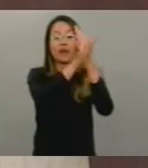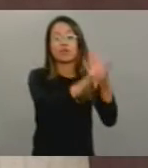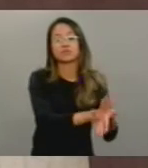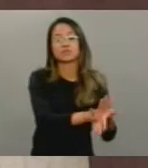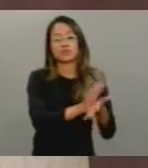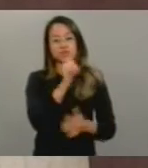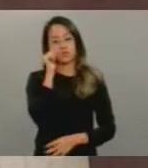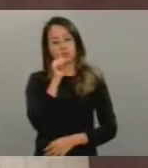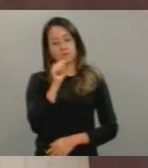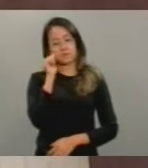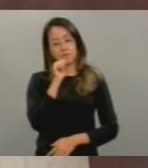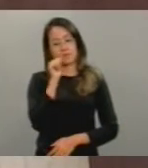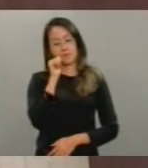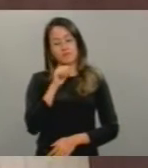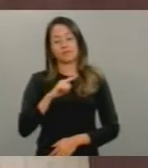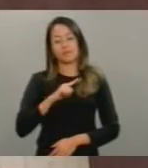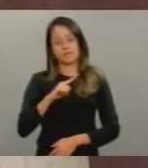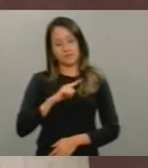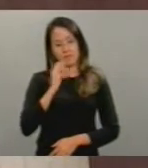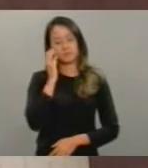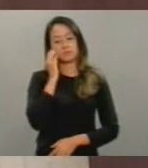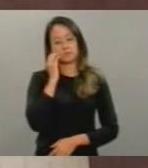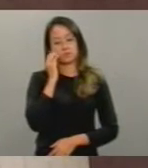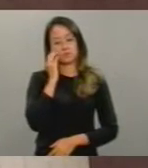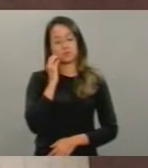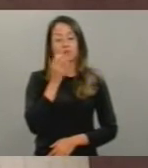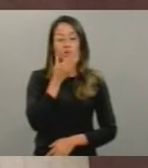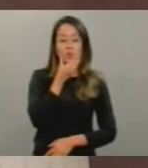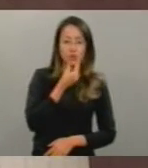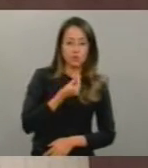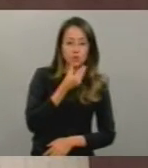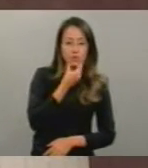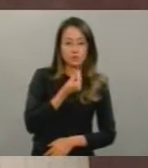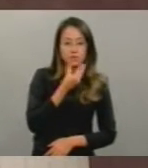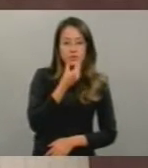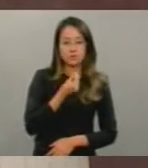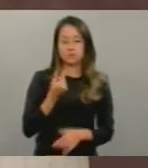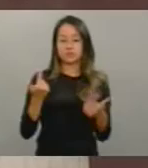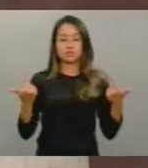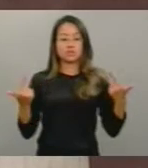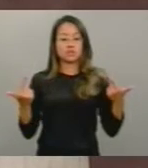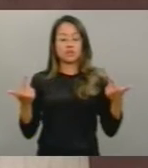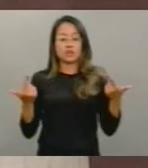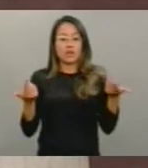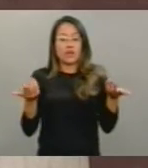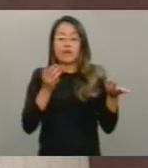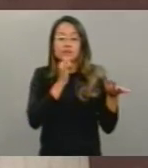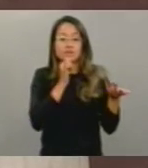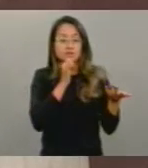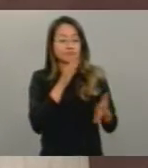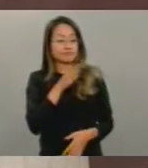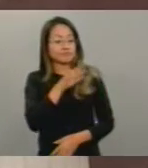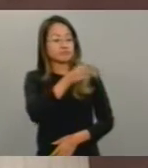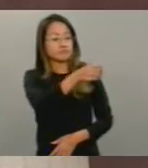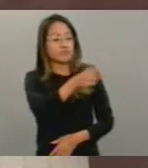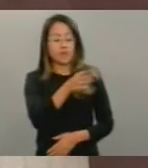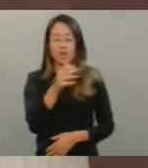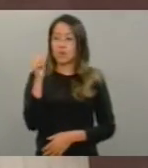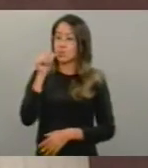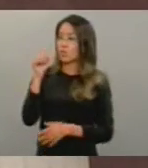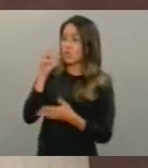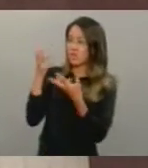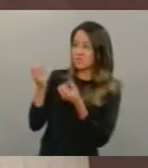busca naturalizar e autorizar que homens, sem o consentimento das mulheres,